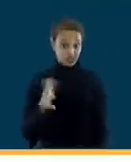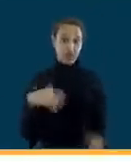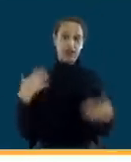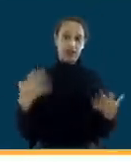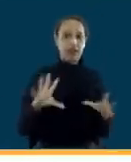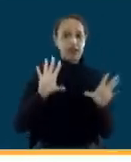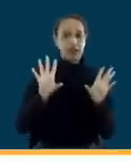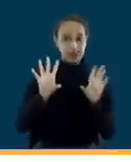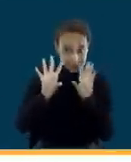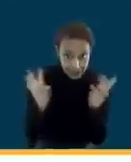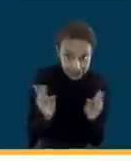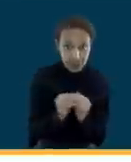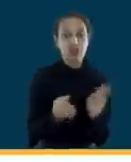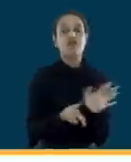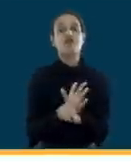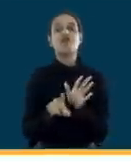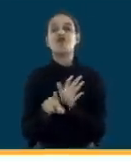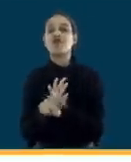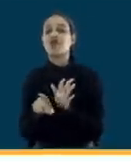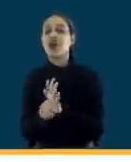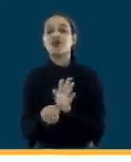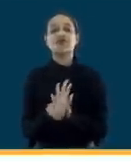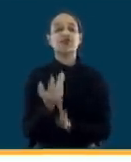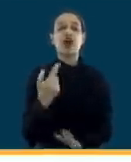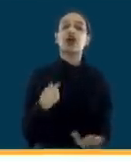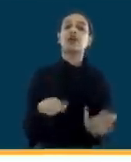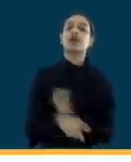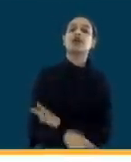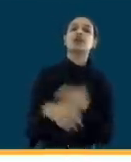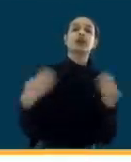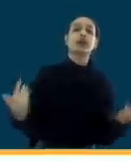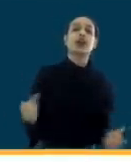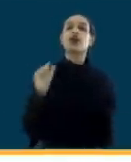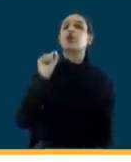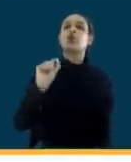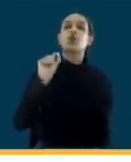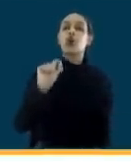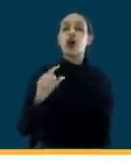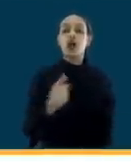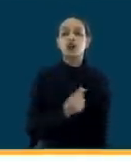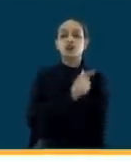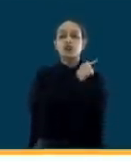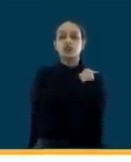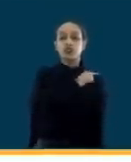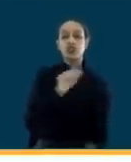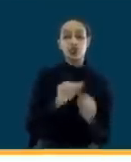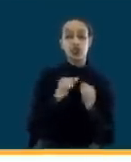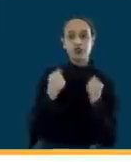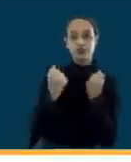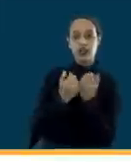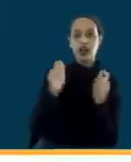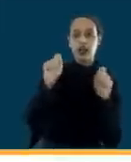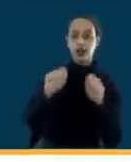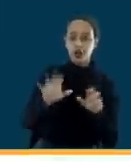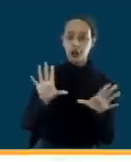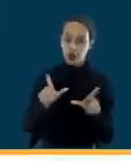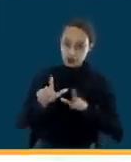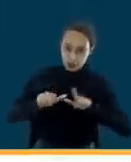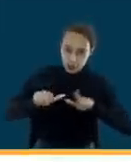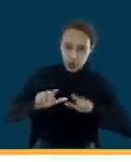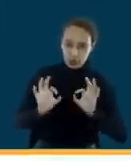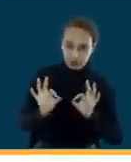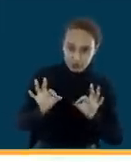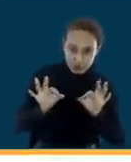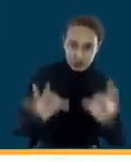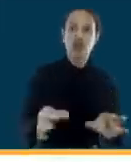Sintetizando aqui várias perguntas, eu te perguntaria o seguinte: o que que os gestores e a sociedade já podem ir fazendo, né,